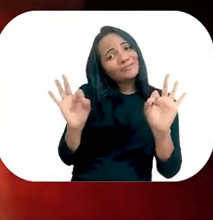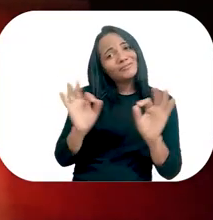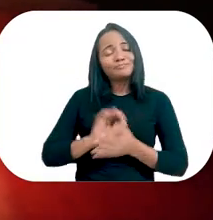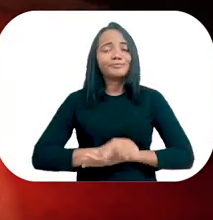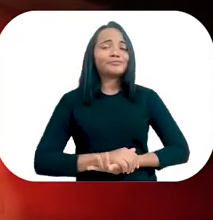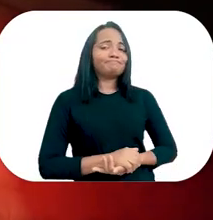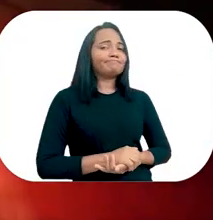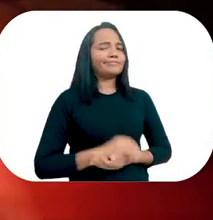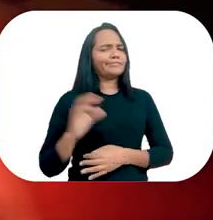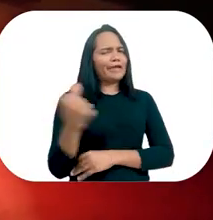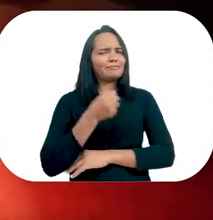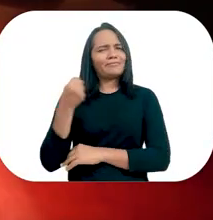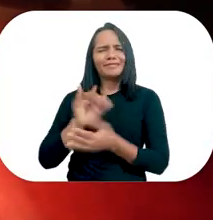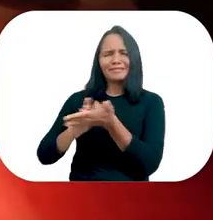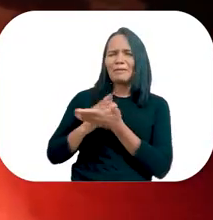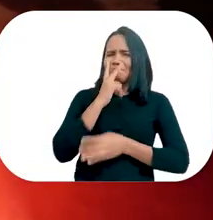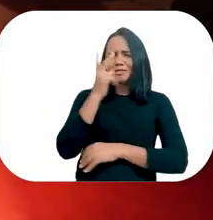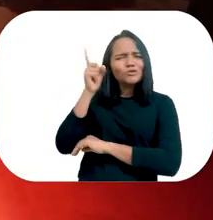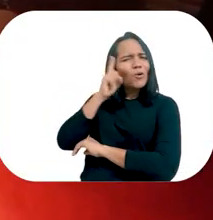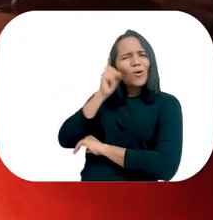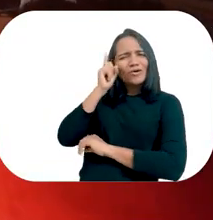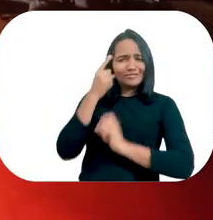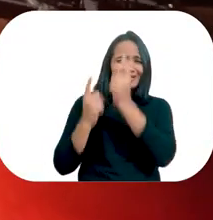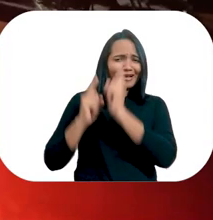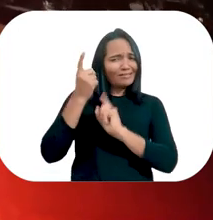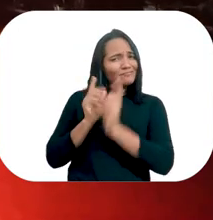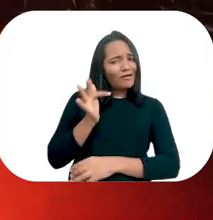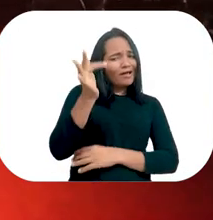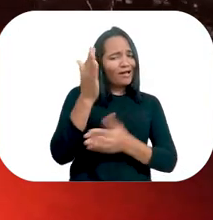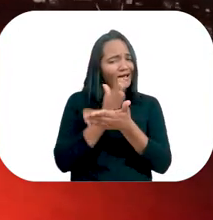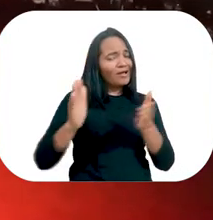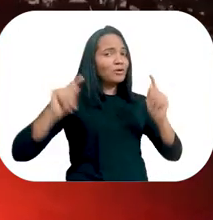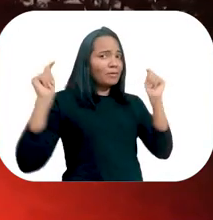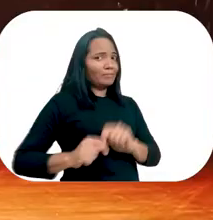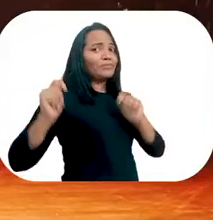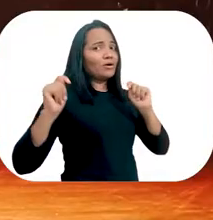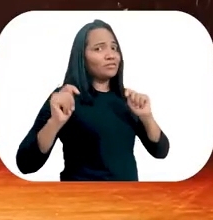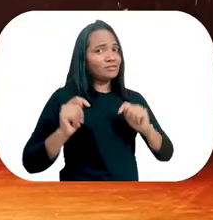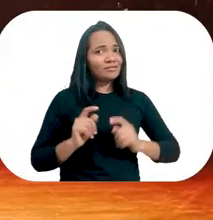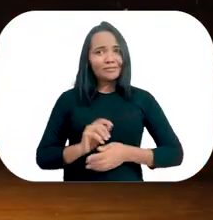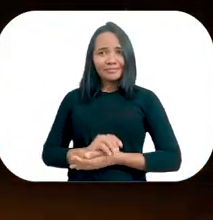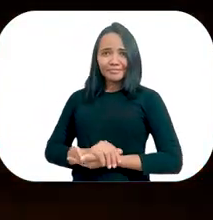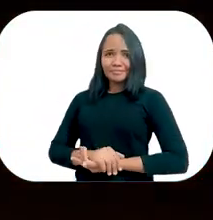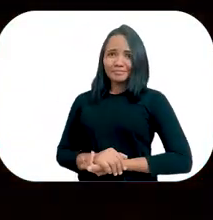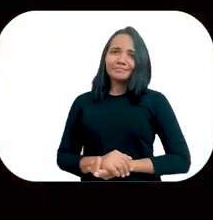legal. Cerveja, samba, amanhã seu Zé, se acabarem o seu carnaval.